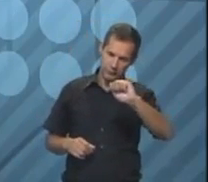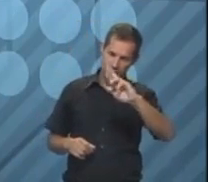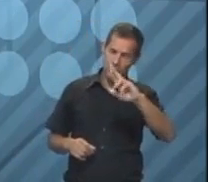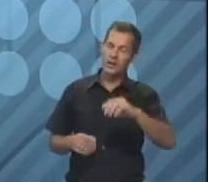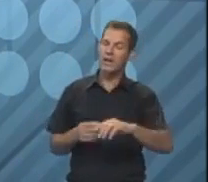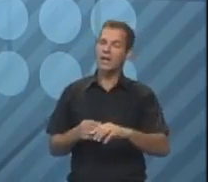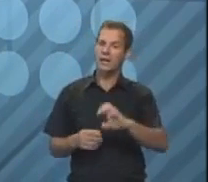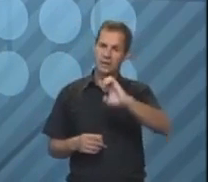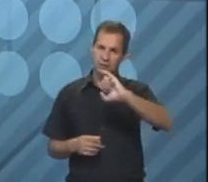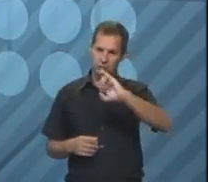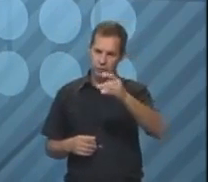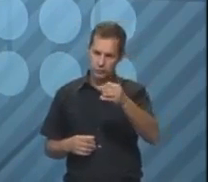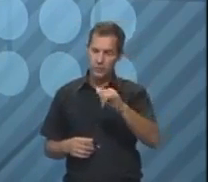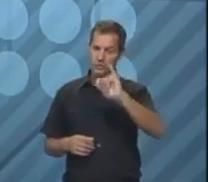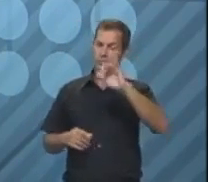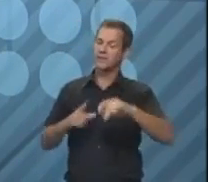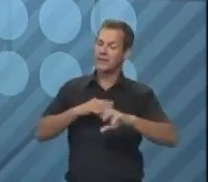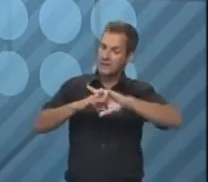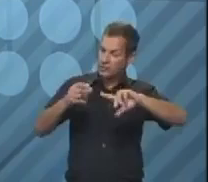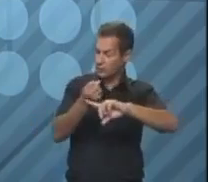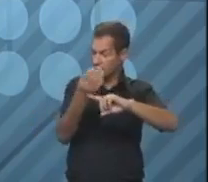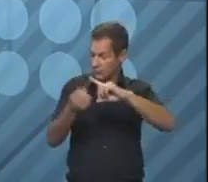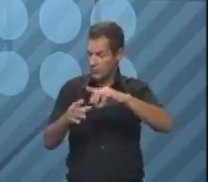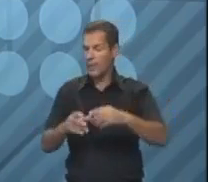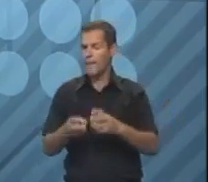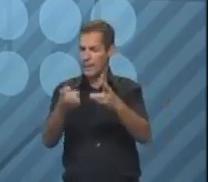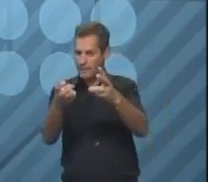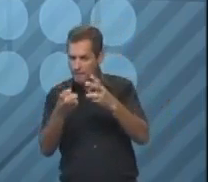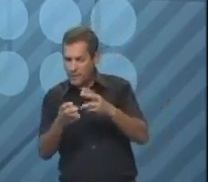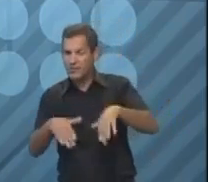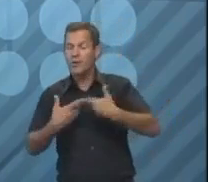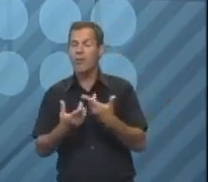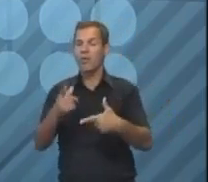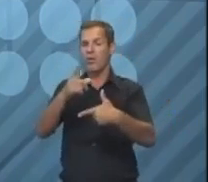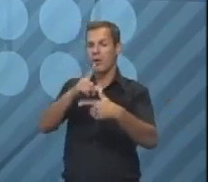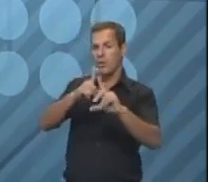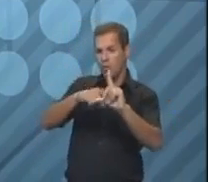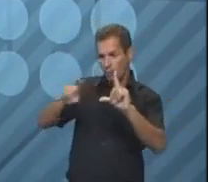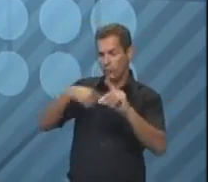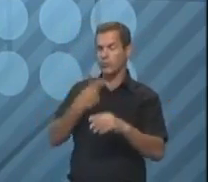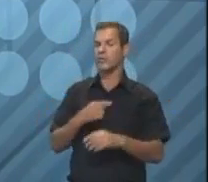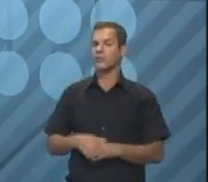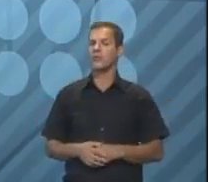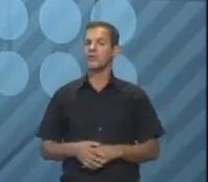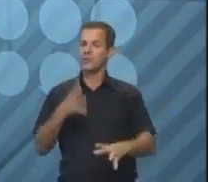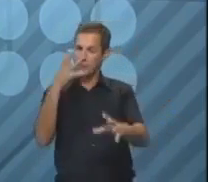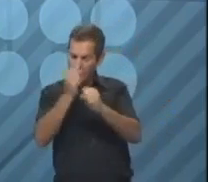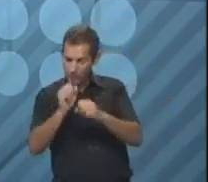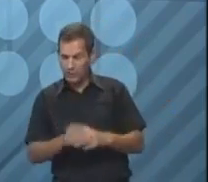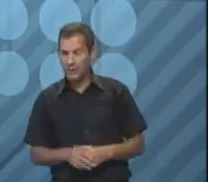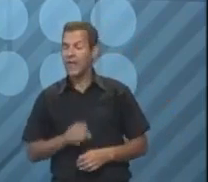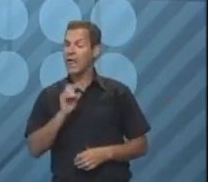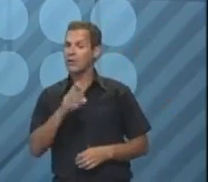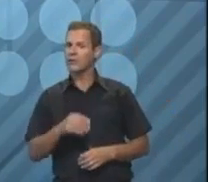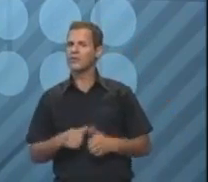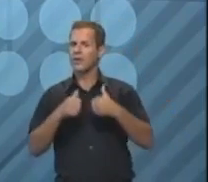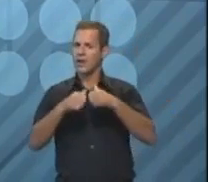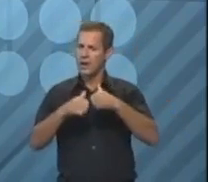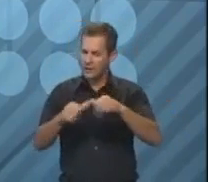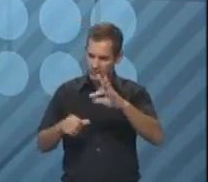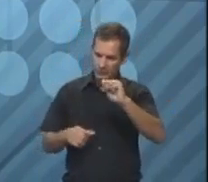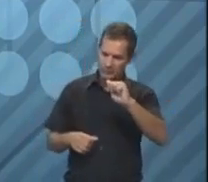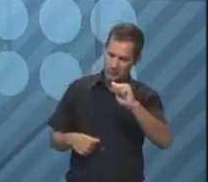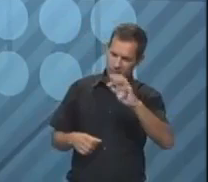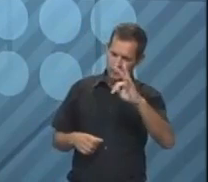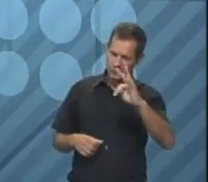vamos integrar outro tipo de função. Então, atente-se a qual eixo nós estamos rotacionando. Não atentar-se a esse fato é